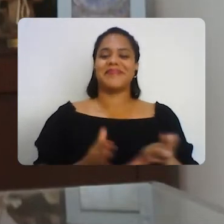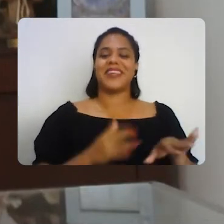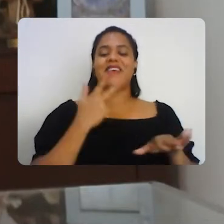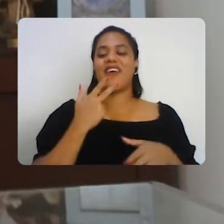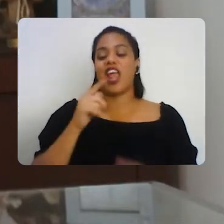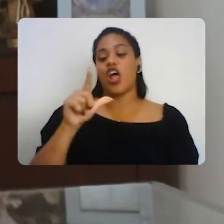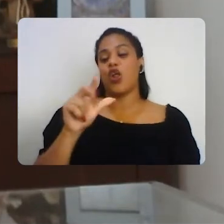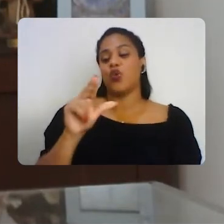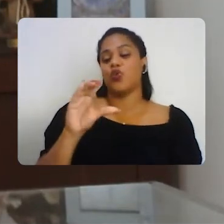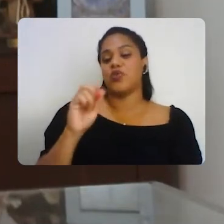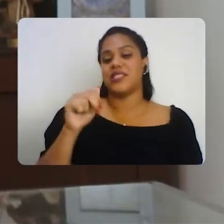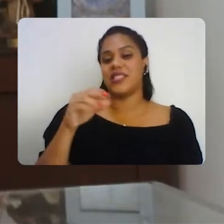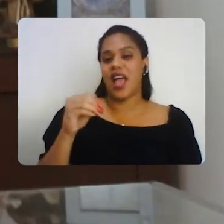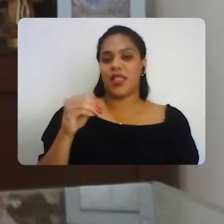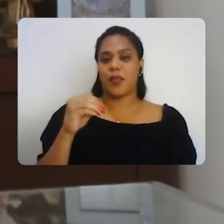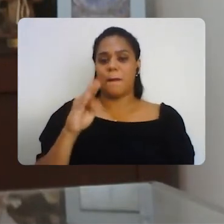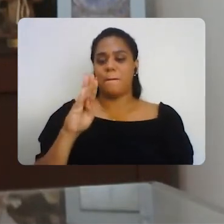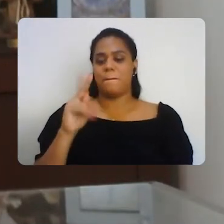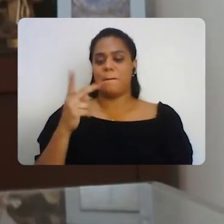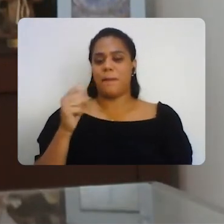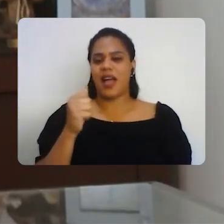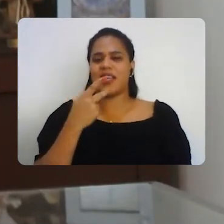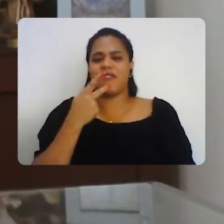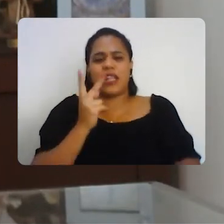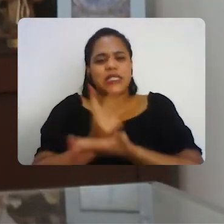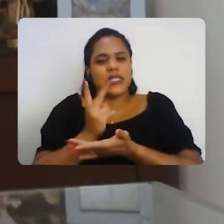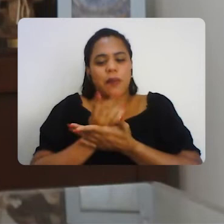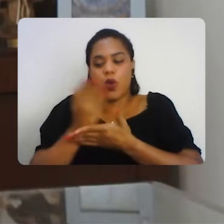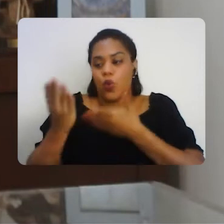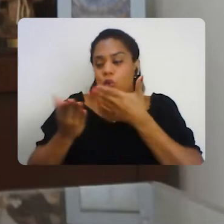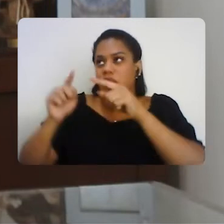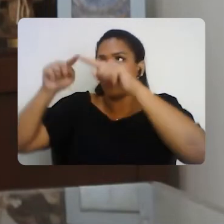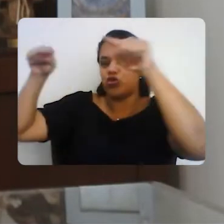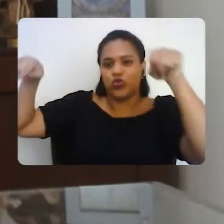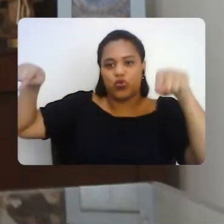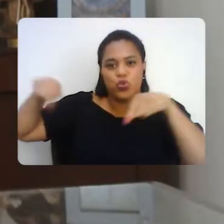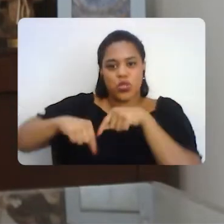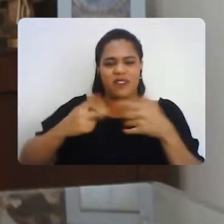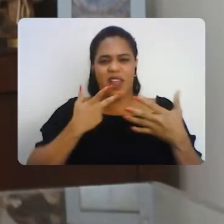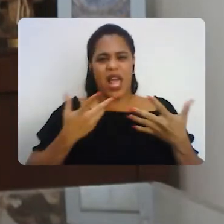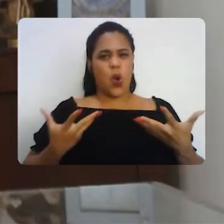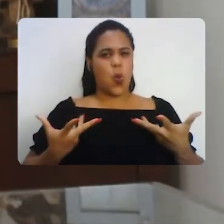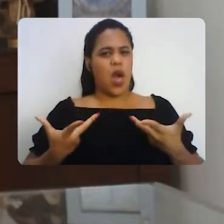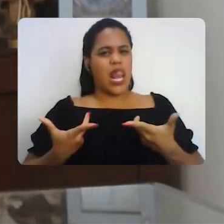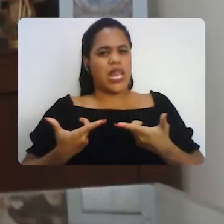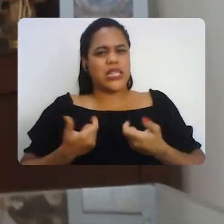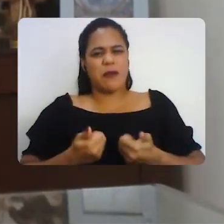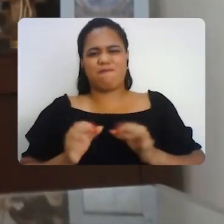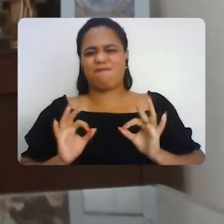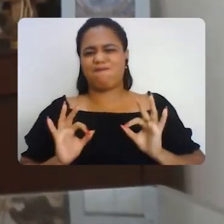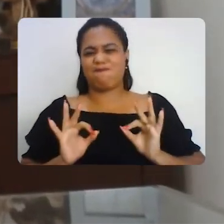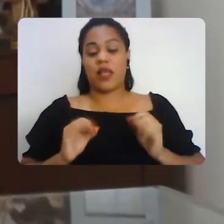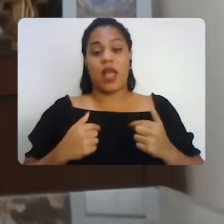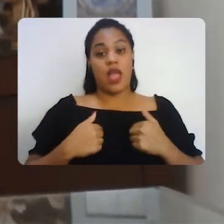Acompanhado que Luciano Bahia vinha fazendo no estúdio, sempre com cuidado, com a qualidade